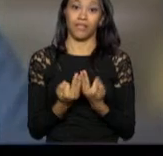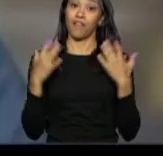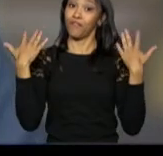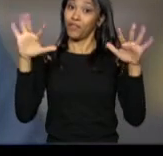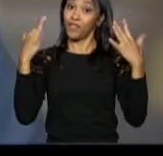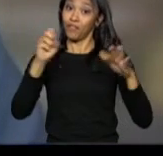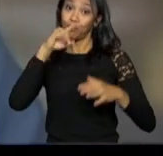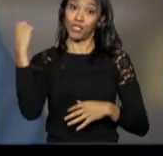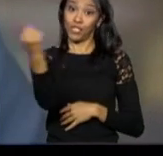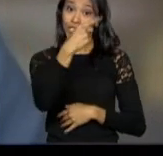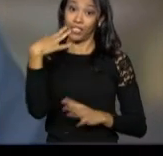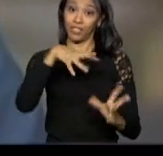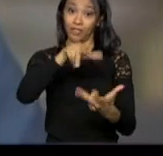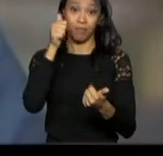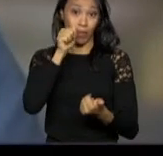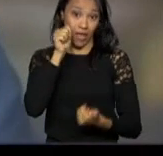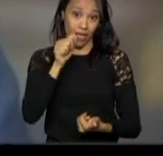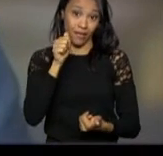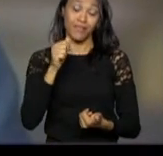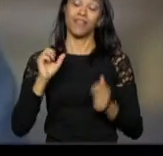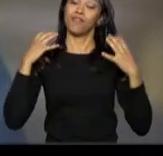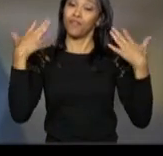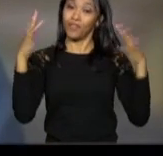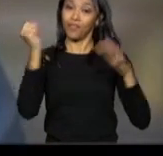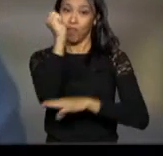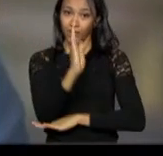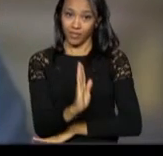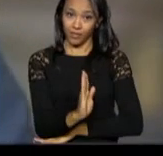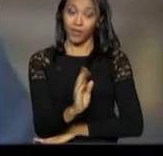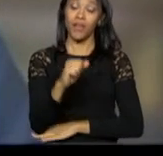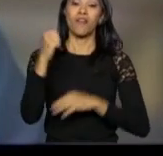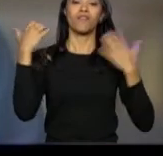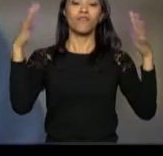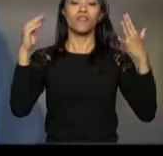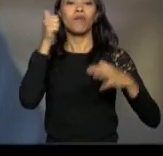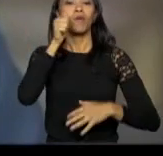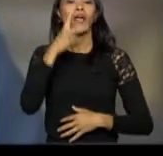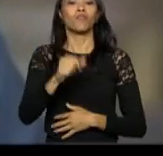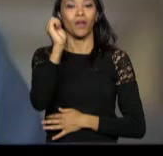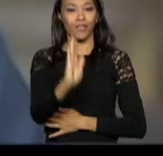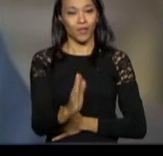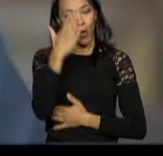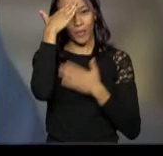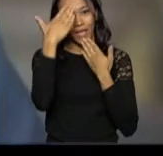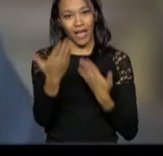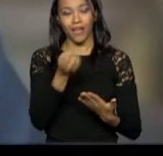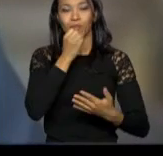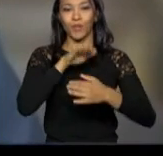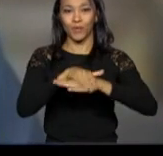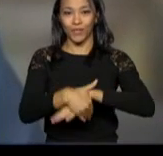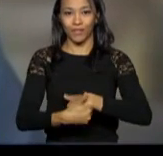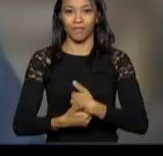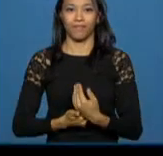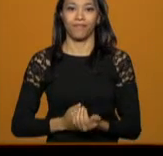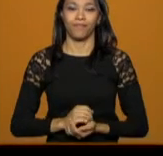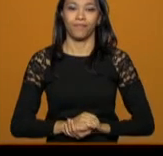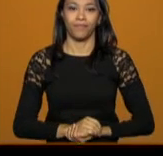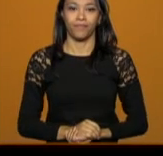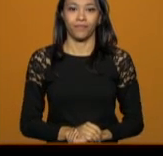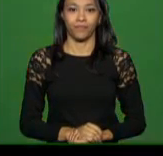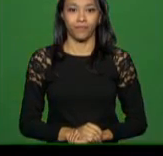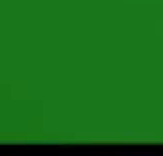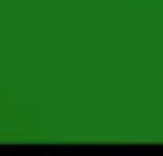o Dia Internacional da Mulher. Viva o Brasil. Viva a mulher brasileira. Obrigada e boa noite.